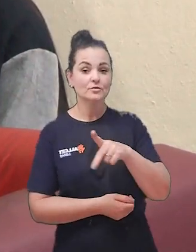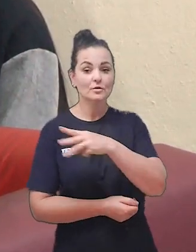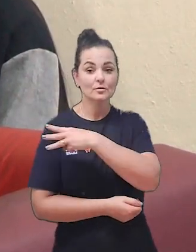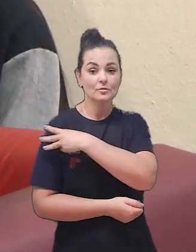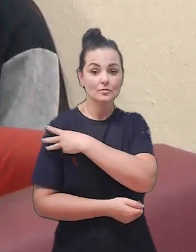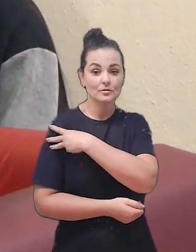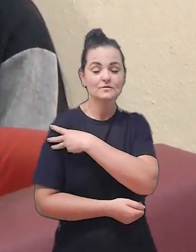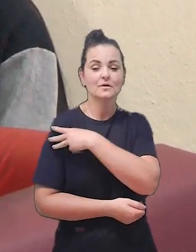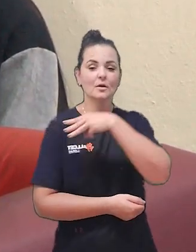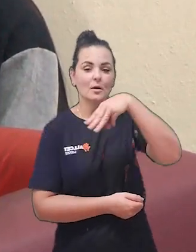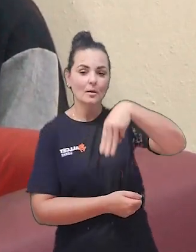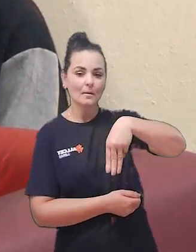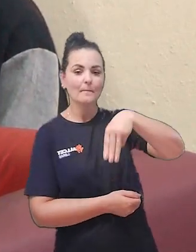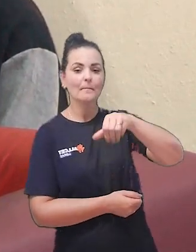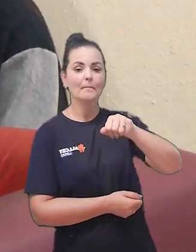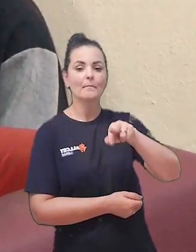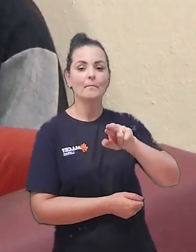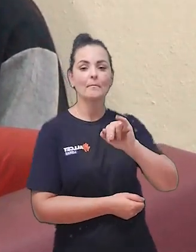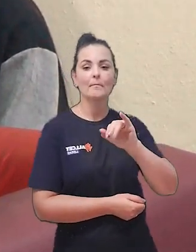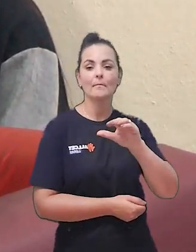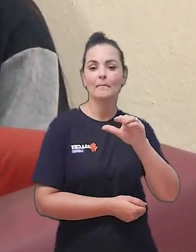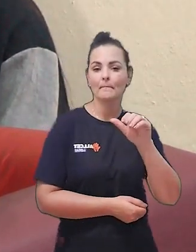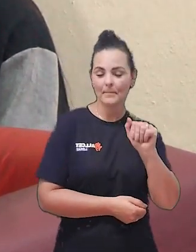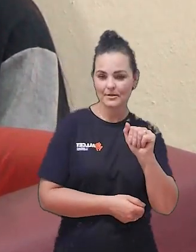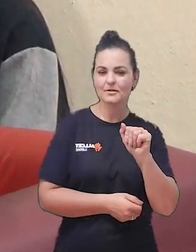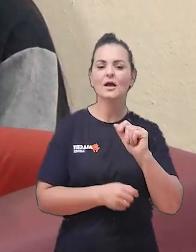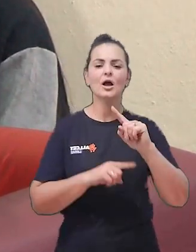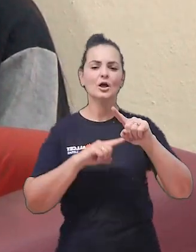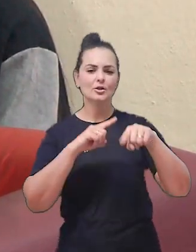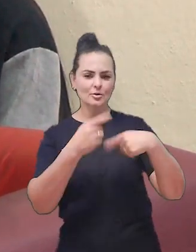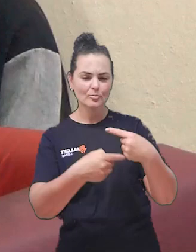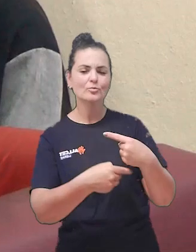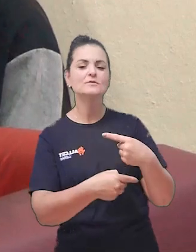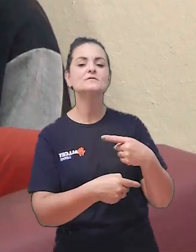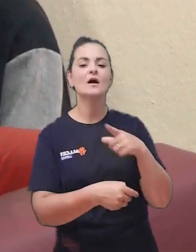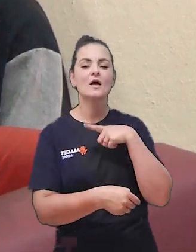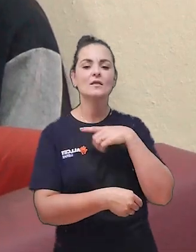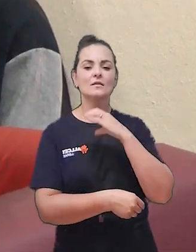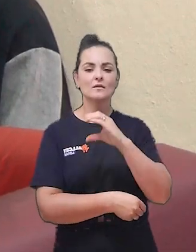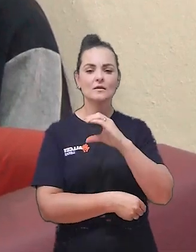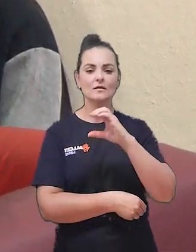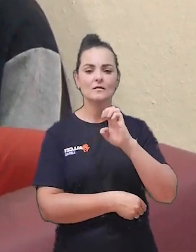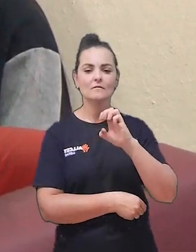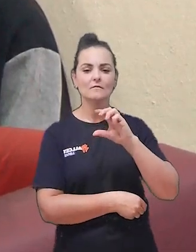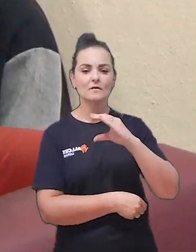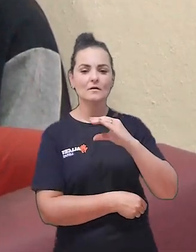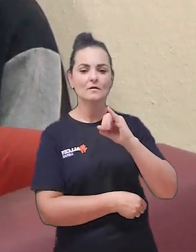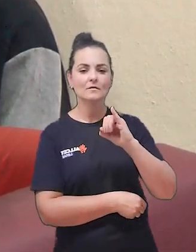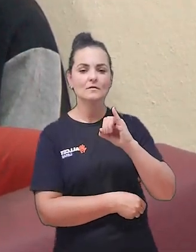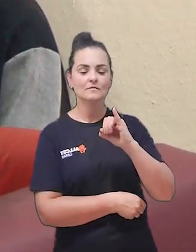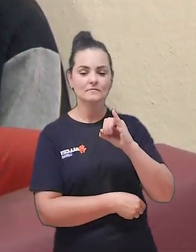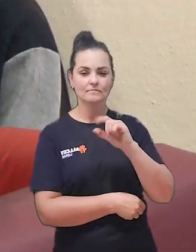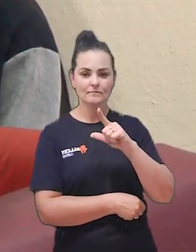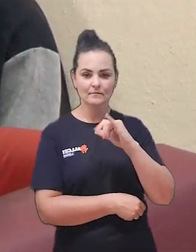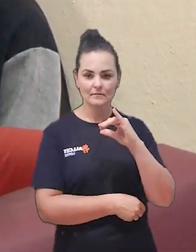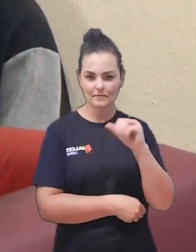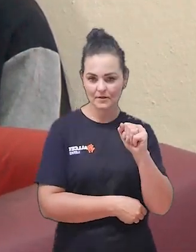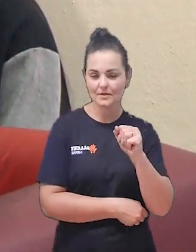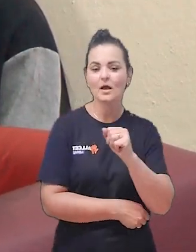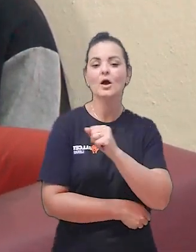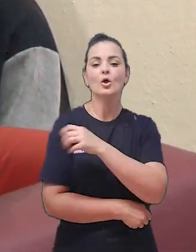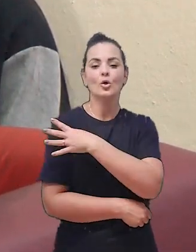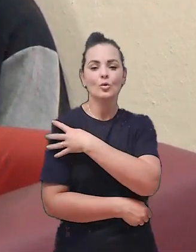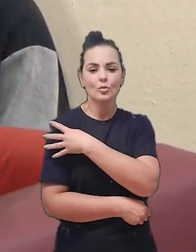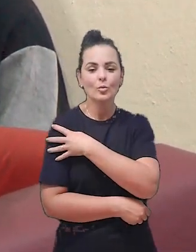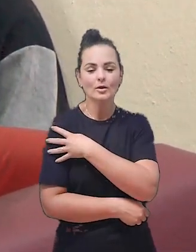terceiro ano primário. Depois Dalva Cecília Bertoli, no quarto ano primário. Então, e teve